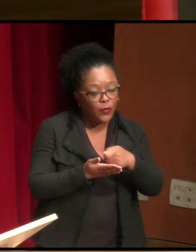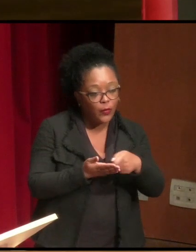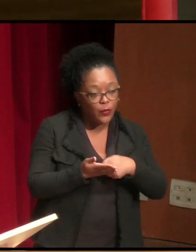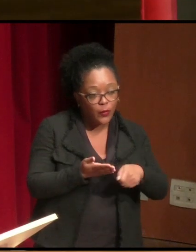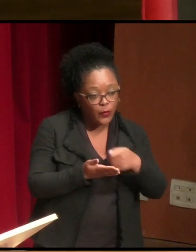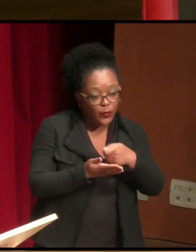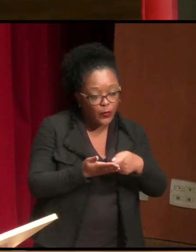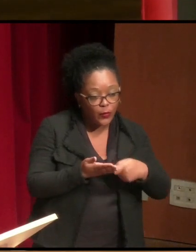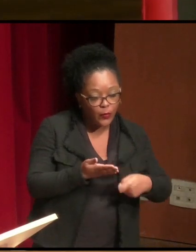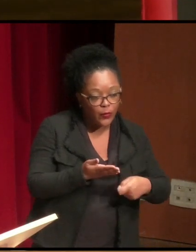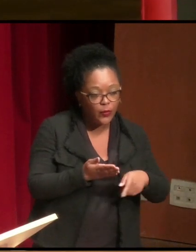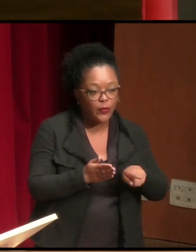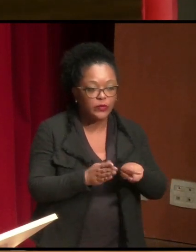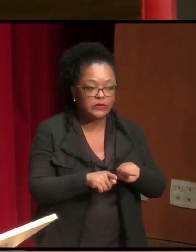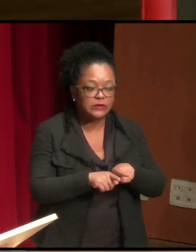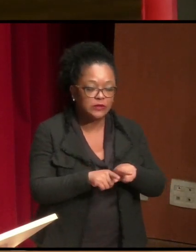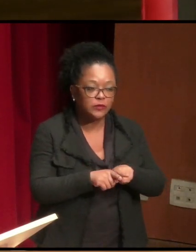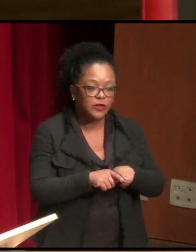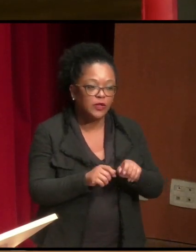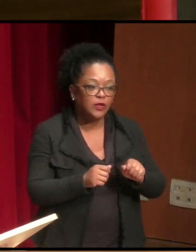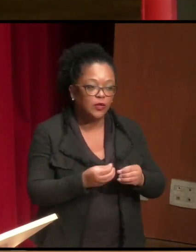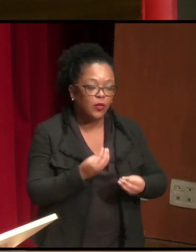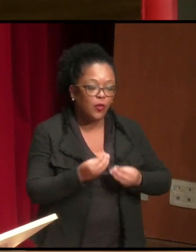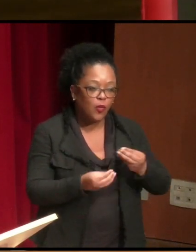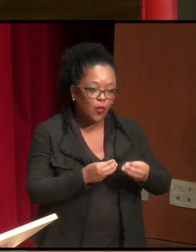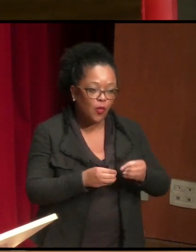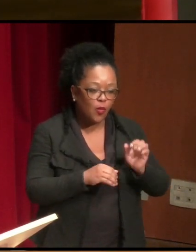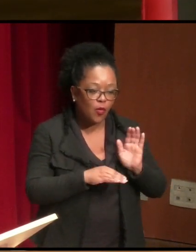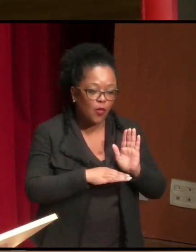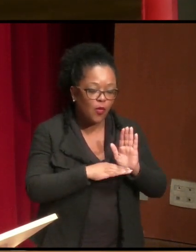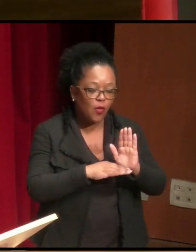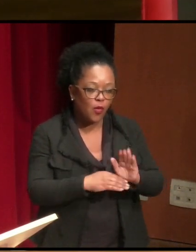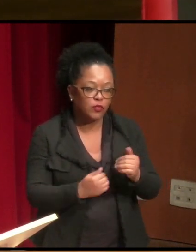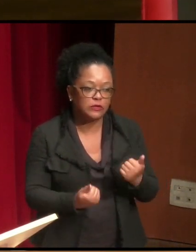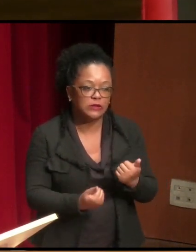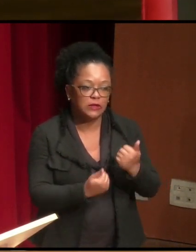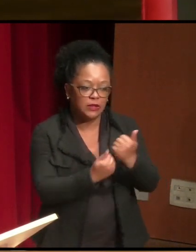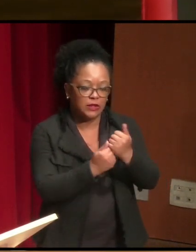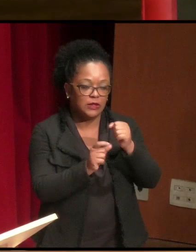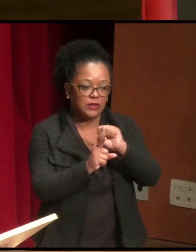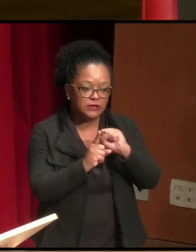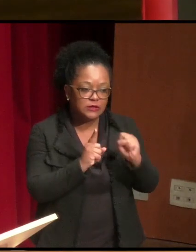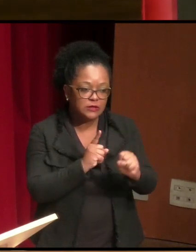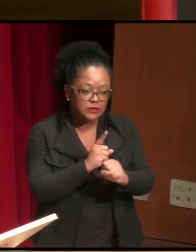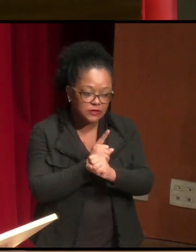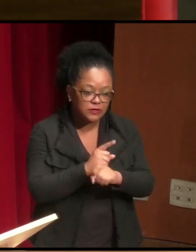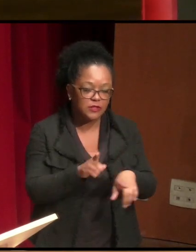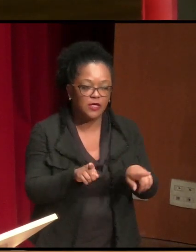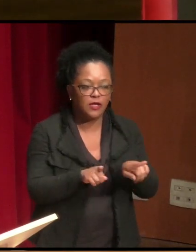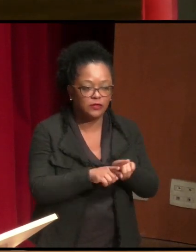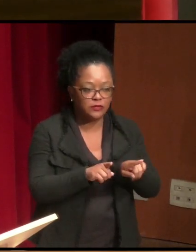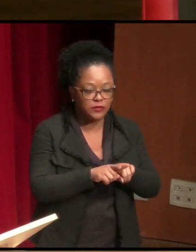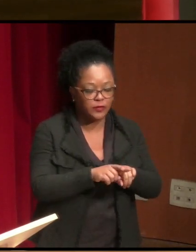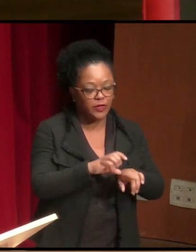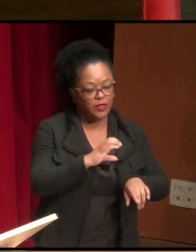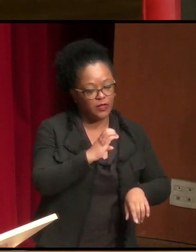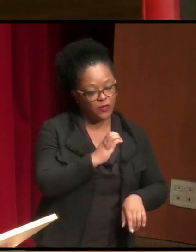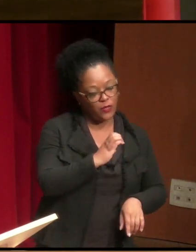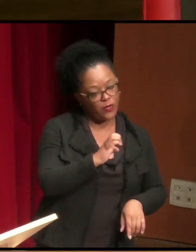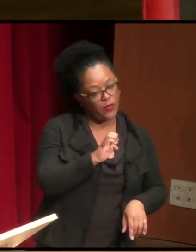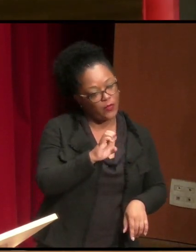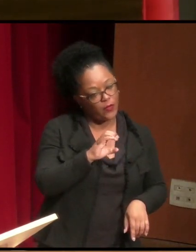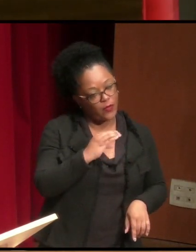Sistema Único de Assistência Social. Uhum. Imprimiu o Estatuto da Criança e do Adolescente, ou seja, conecta a pessoa